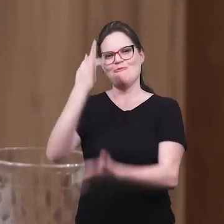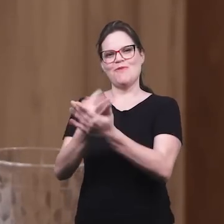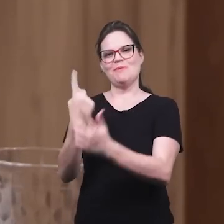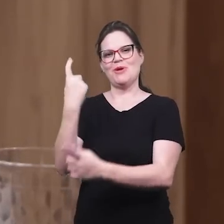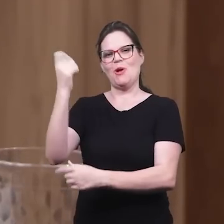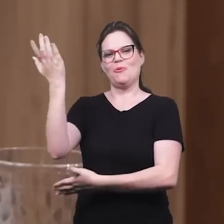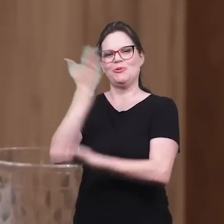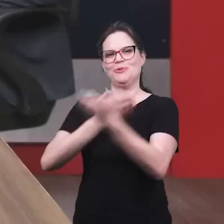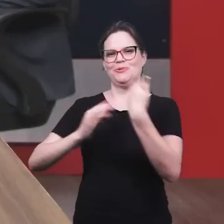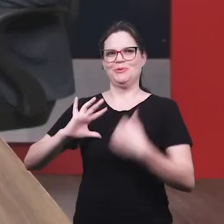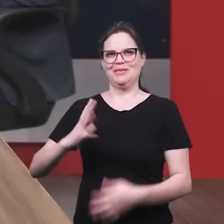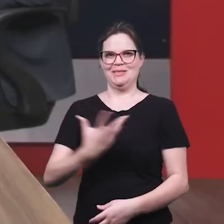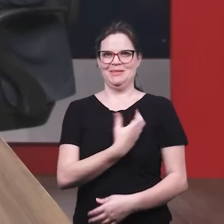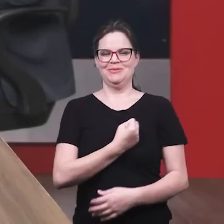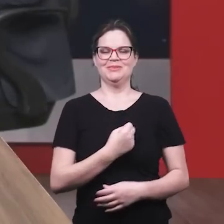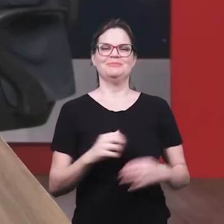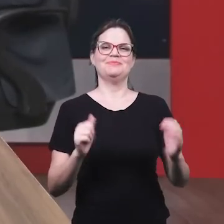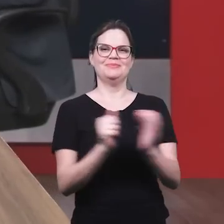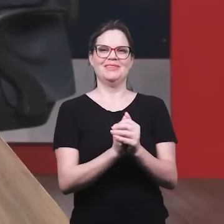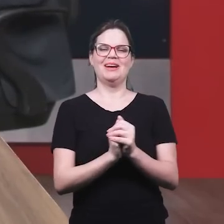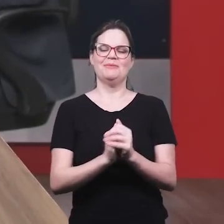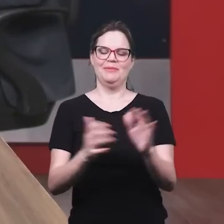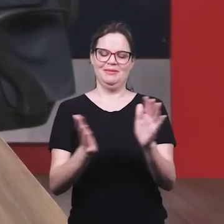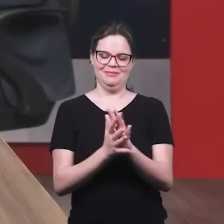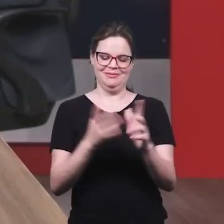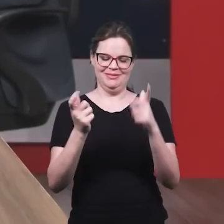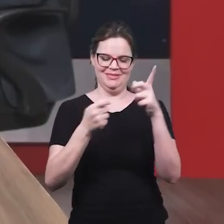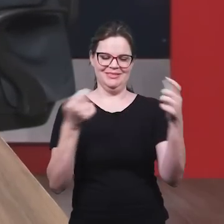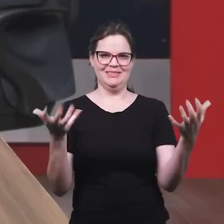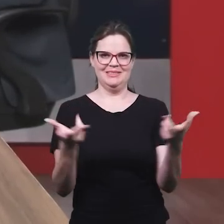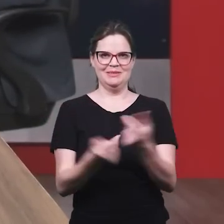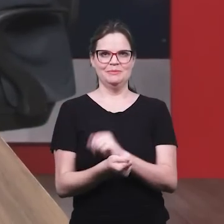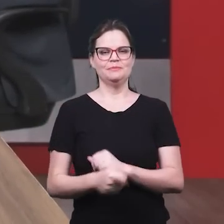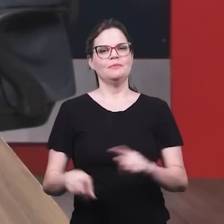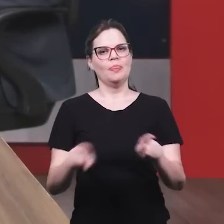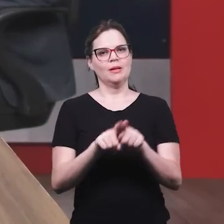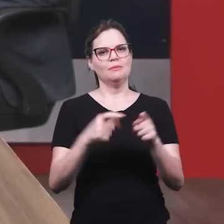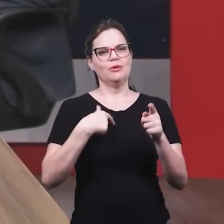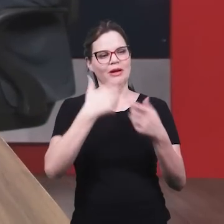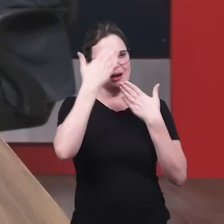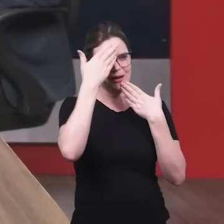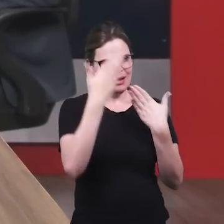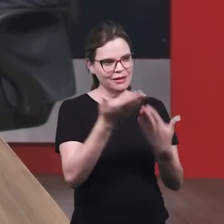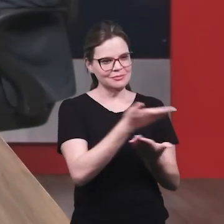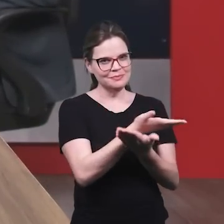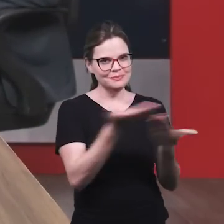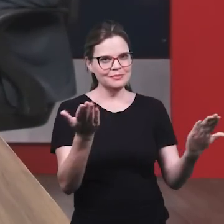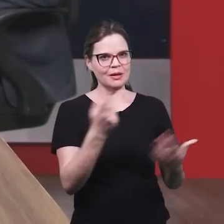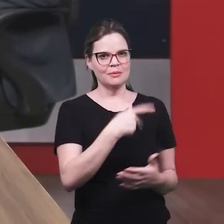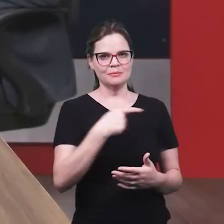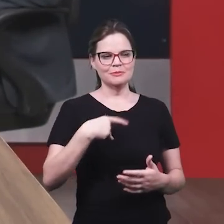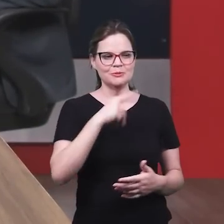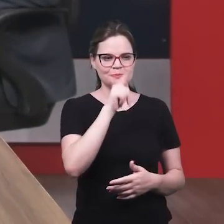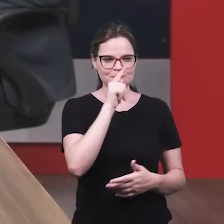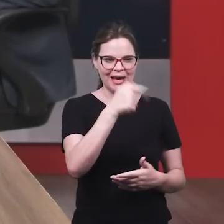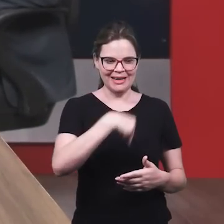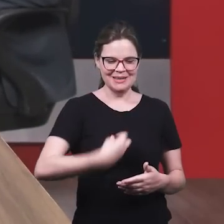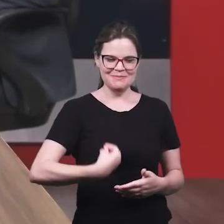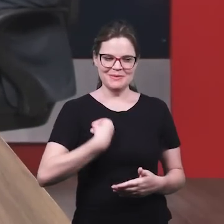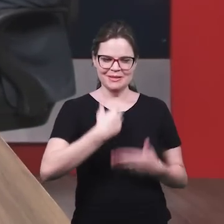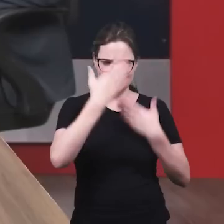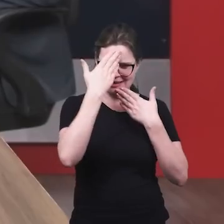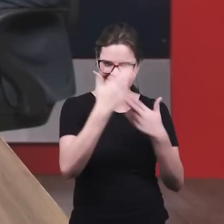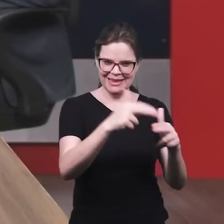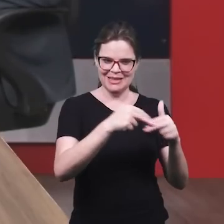salvação. Maravilha, gostaria de aproveitar a oportunidade, agradecer a participação do pastor Gilson aqui conosco, né?